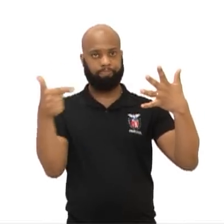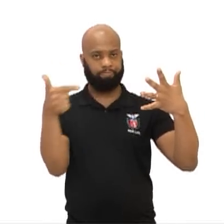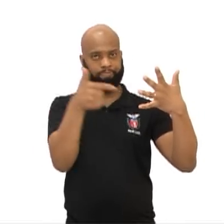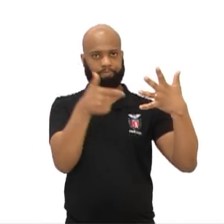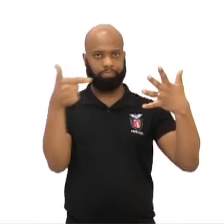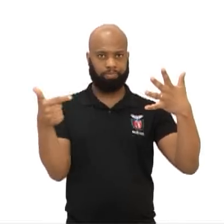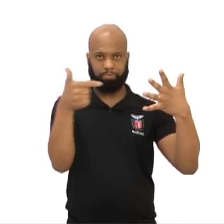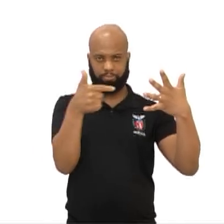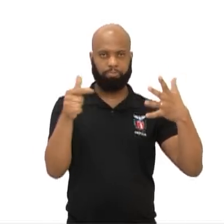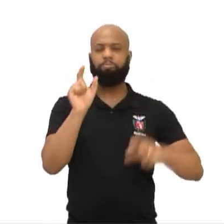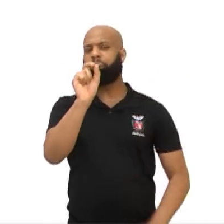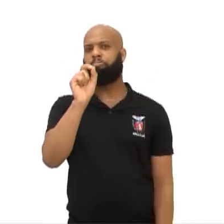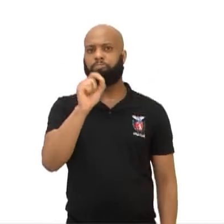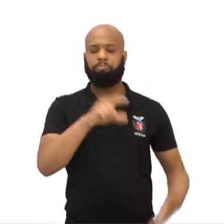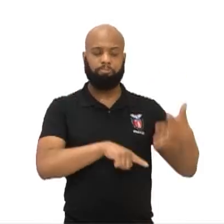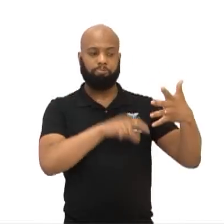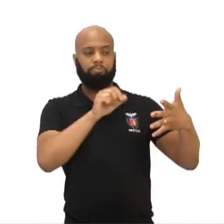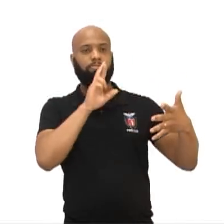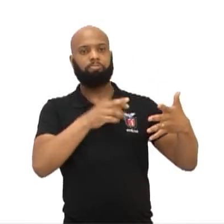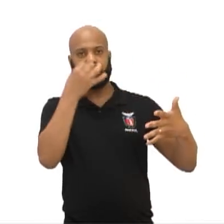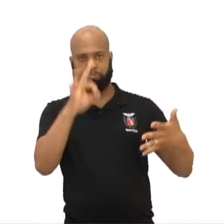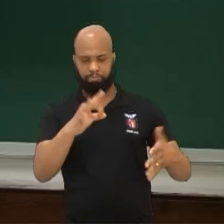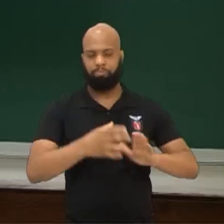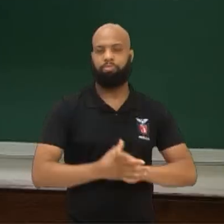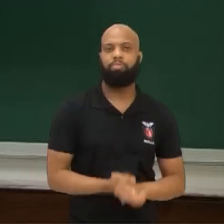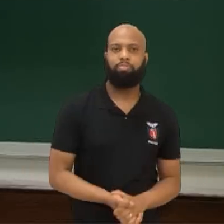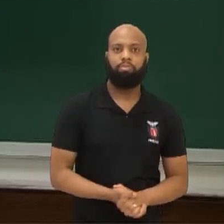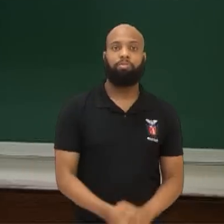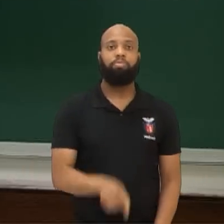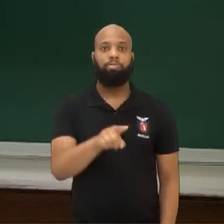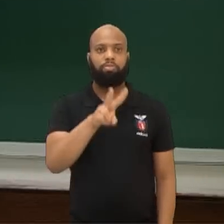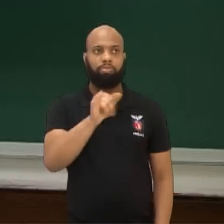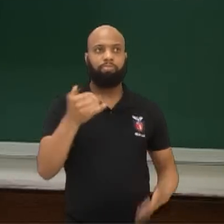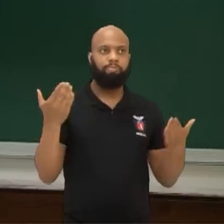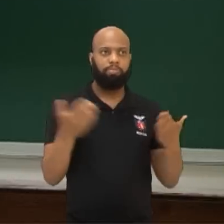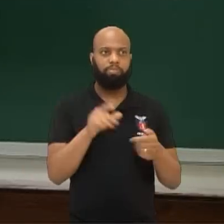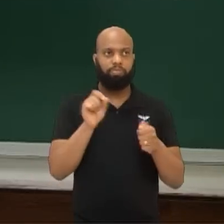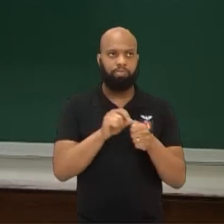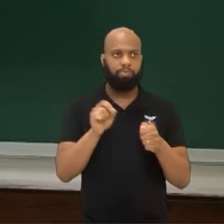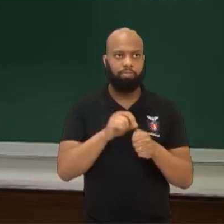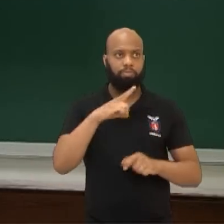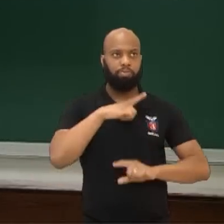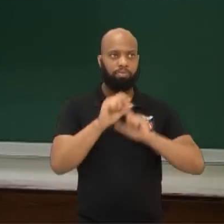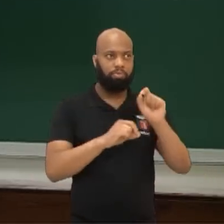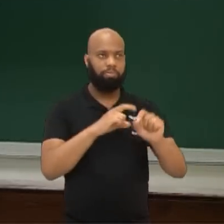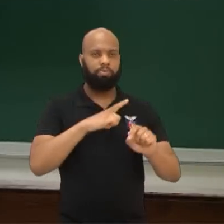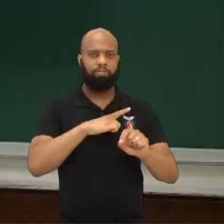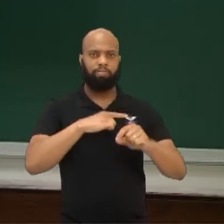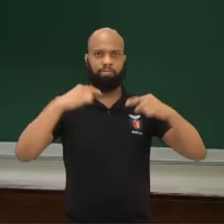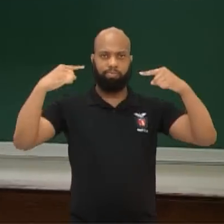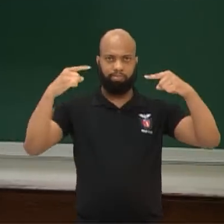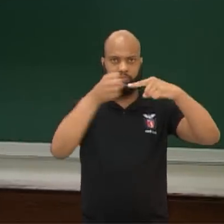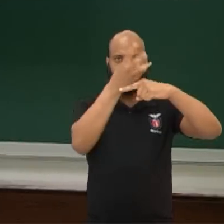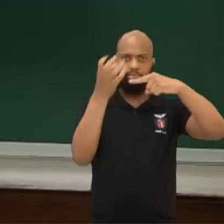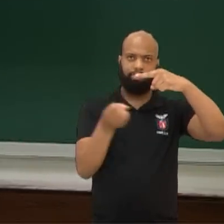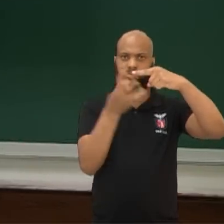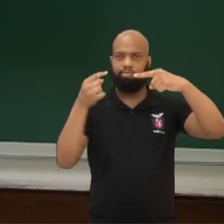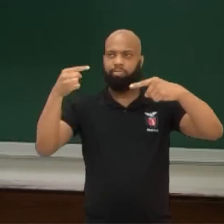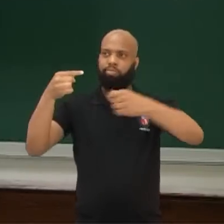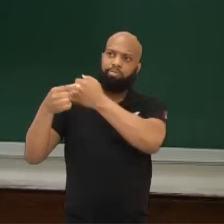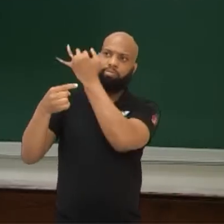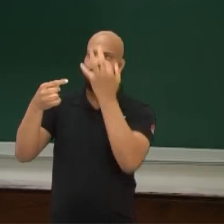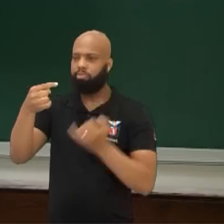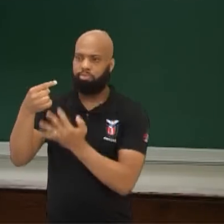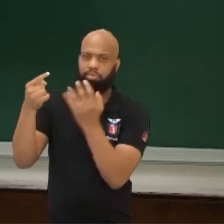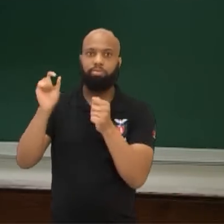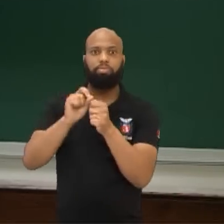E, 22 centímetros. Então, você vai pegar aquela razão e proporção